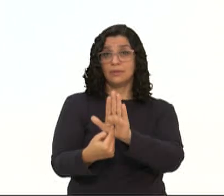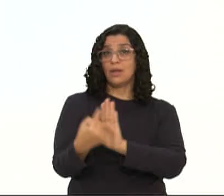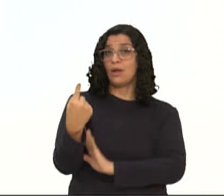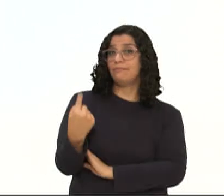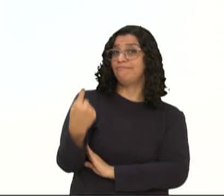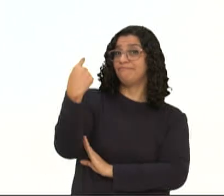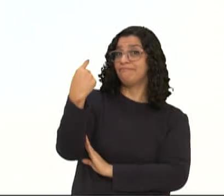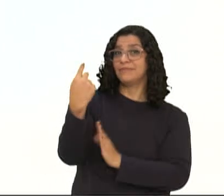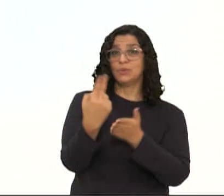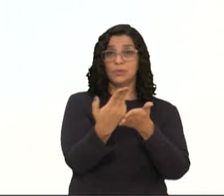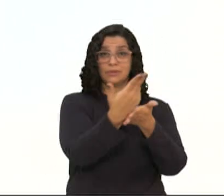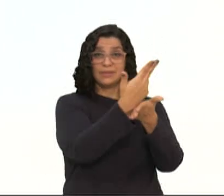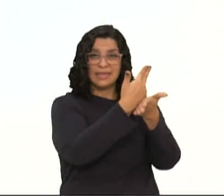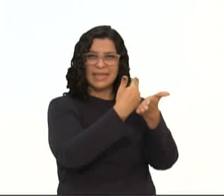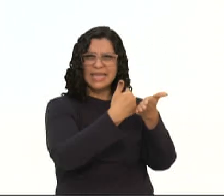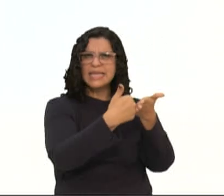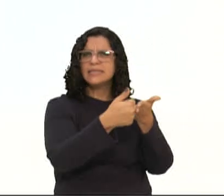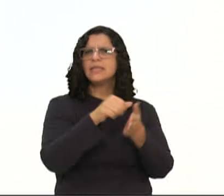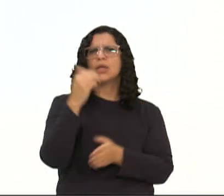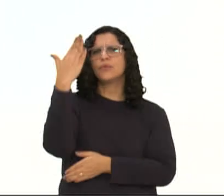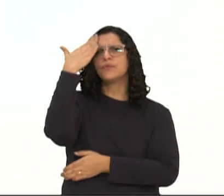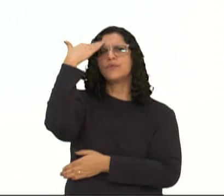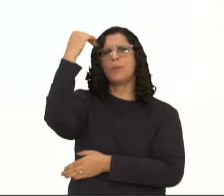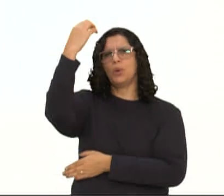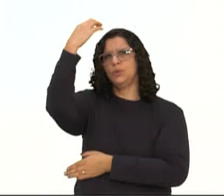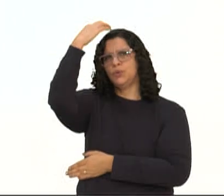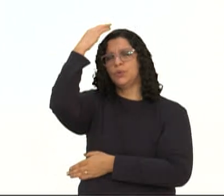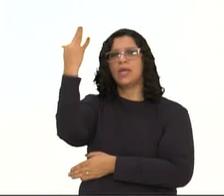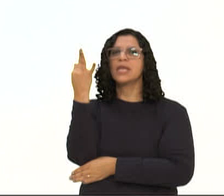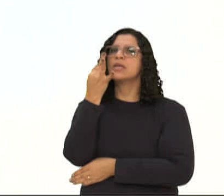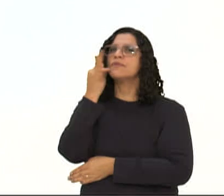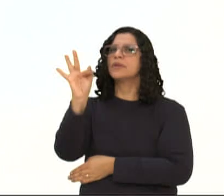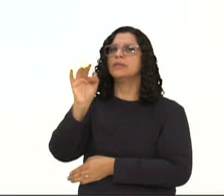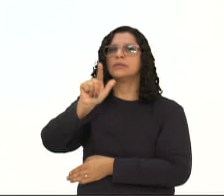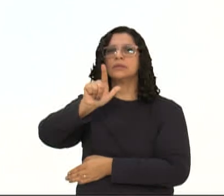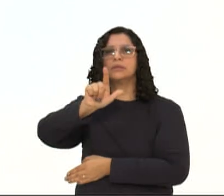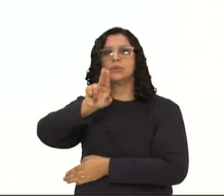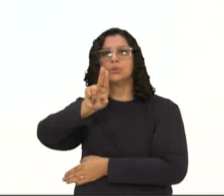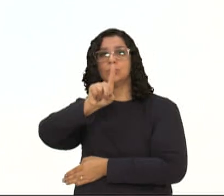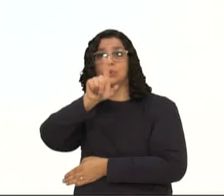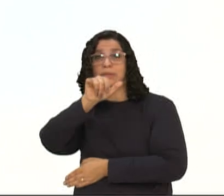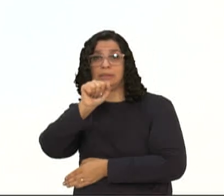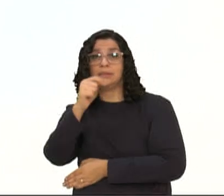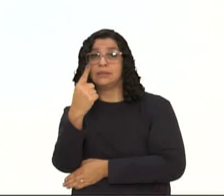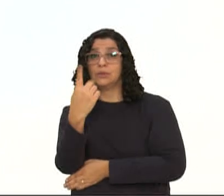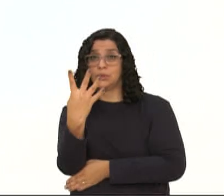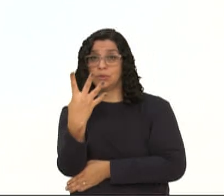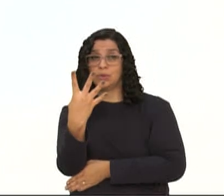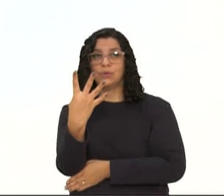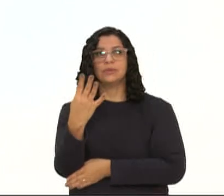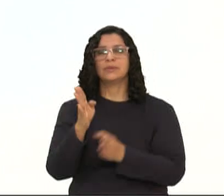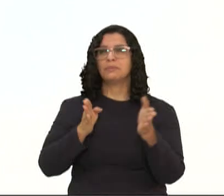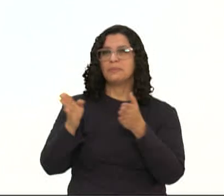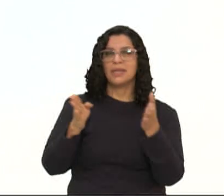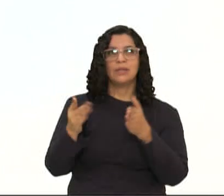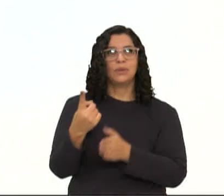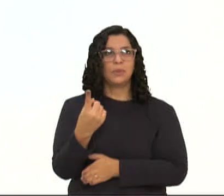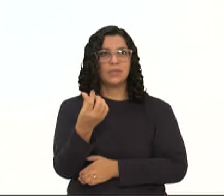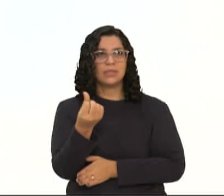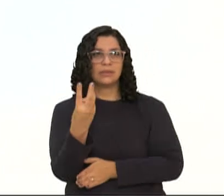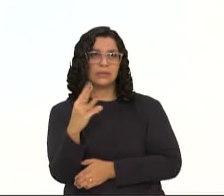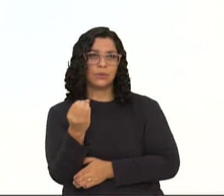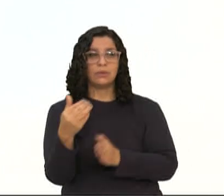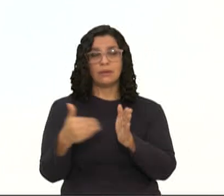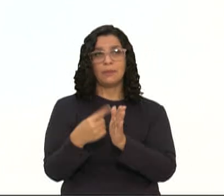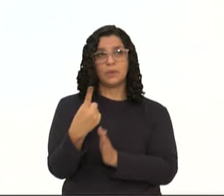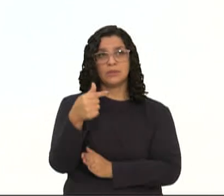bela de uma ilustração do grande monarca francês Luís XIV, que viveu entre 1638 e